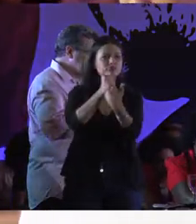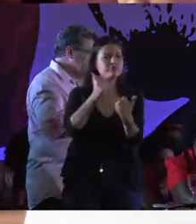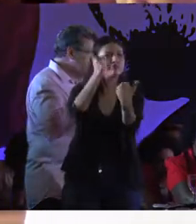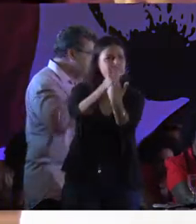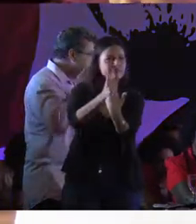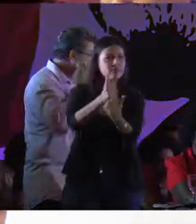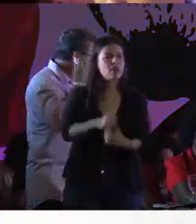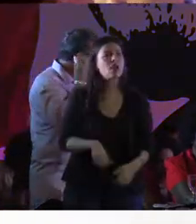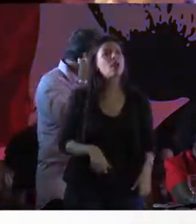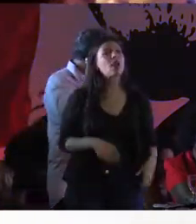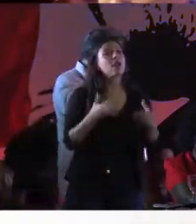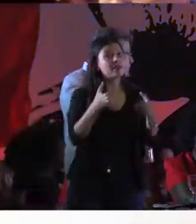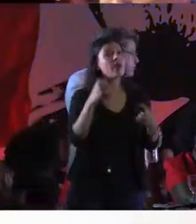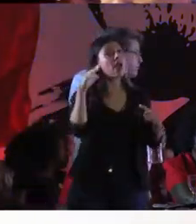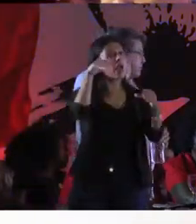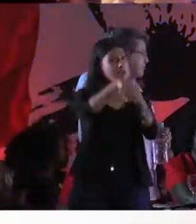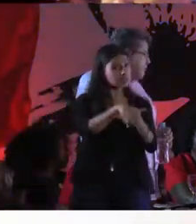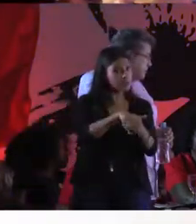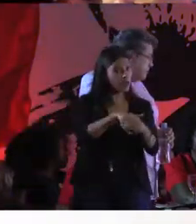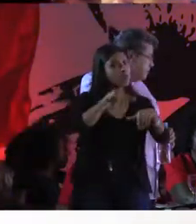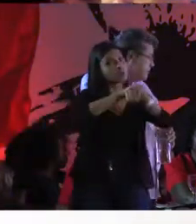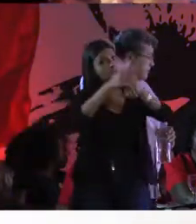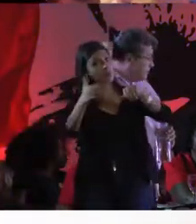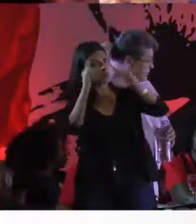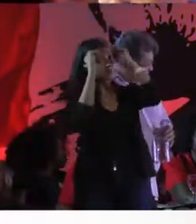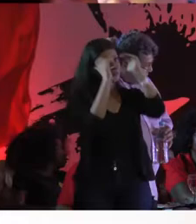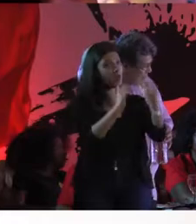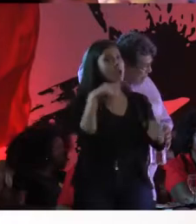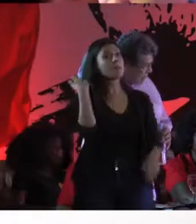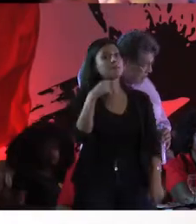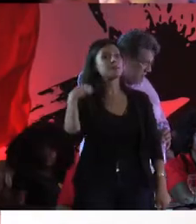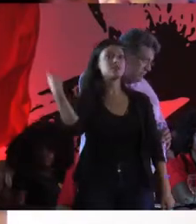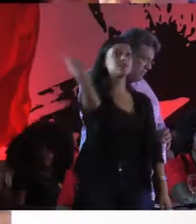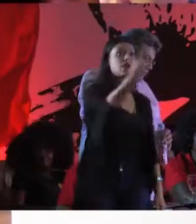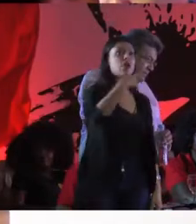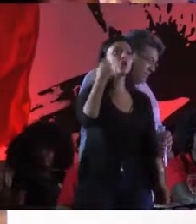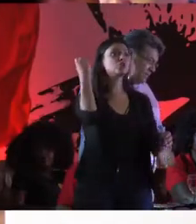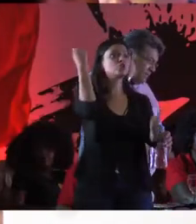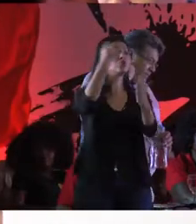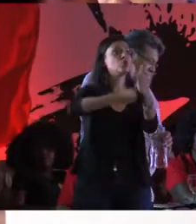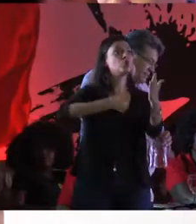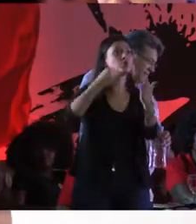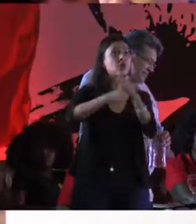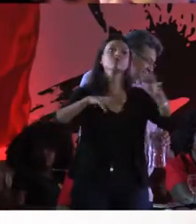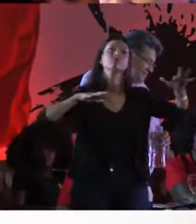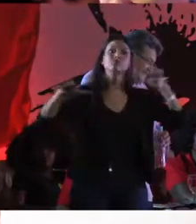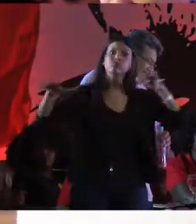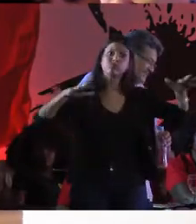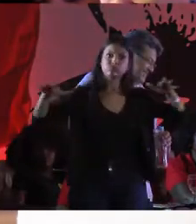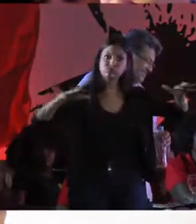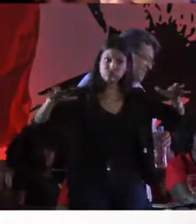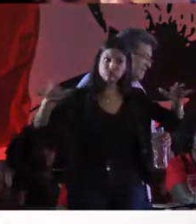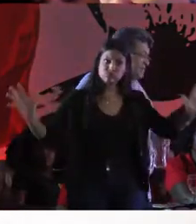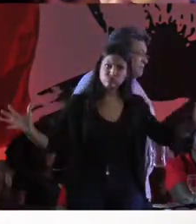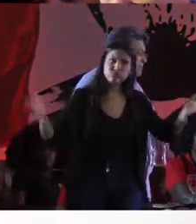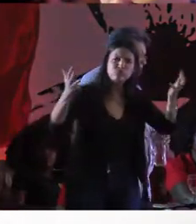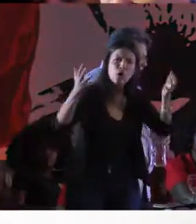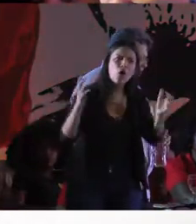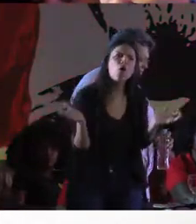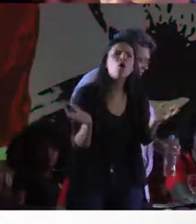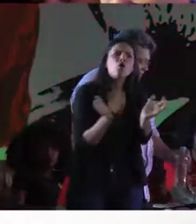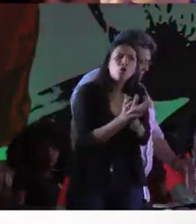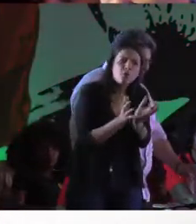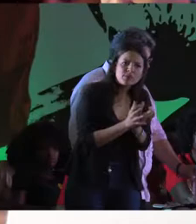diretas, democráticas, vai ser preciso uma grande luta e uma grande mobilização dos nossos comitês e da